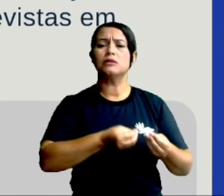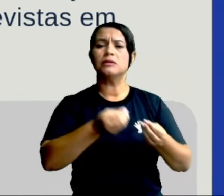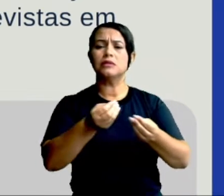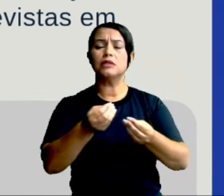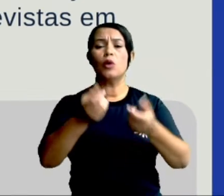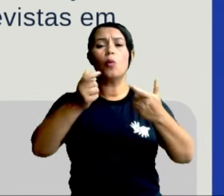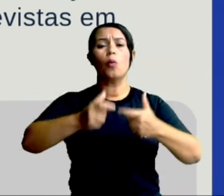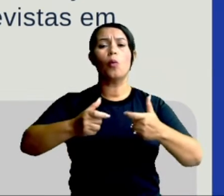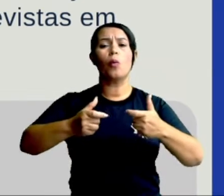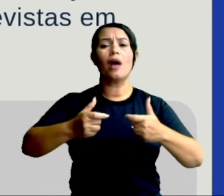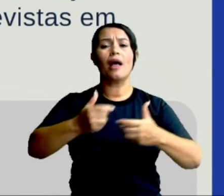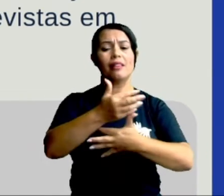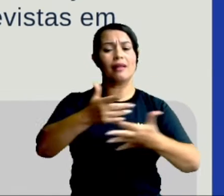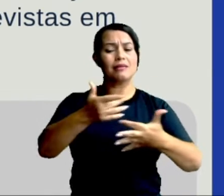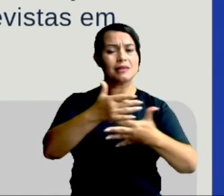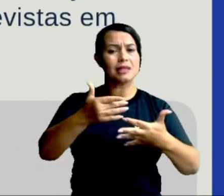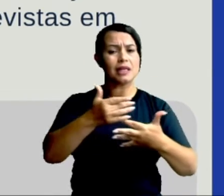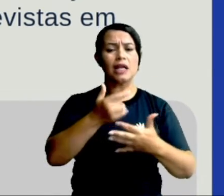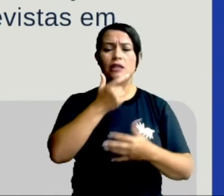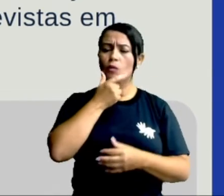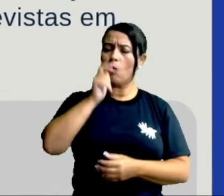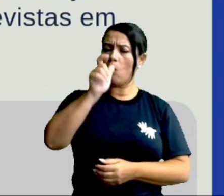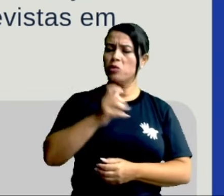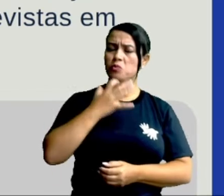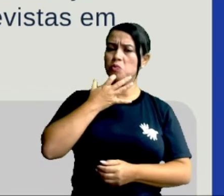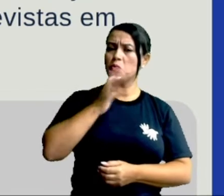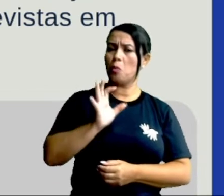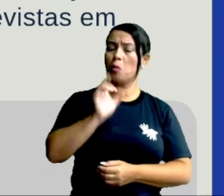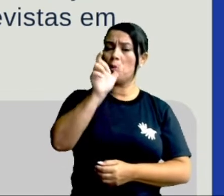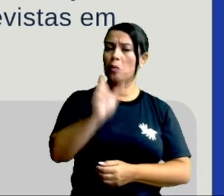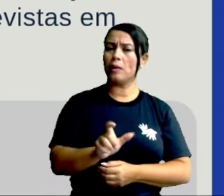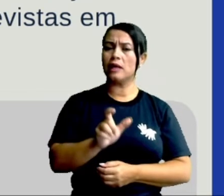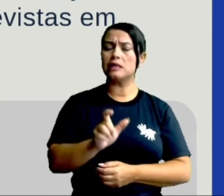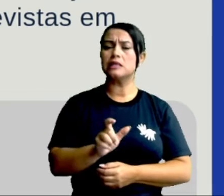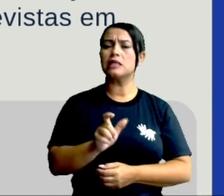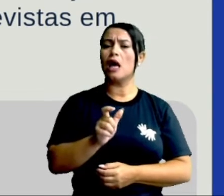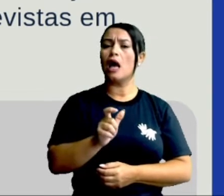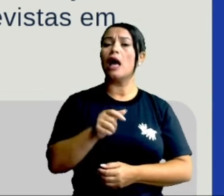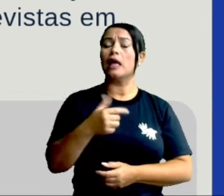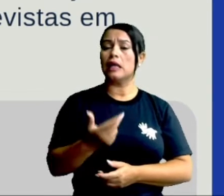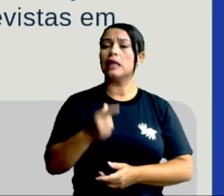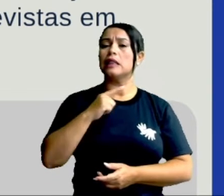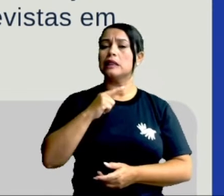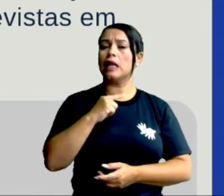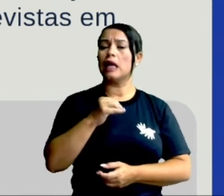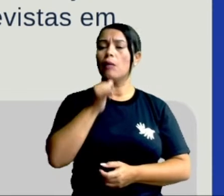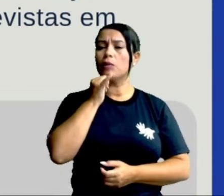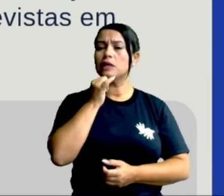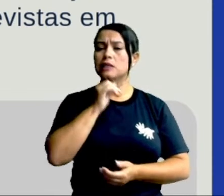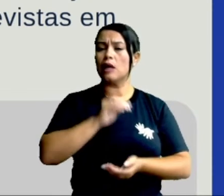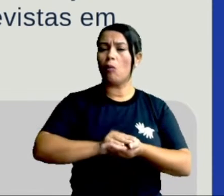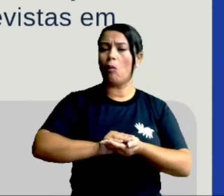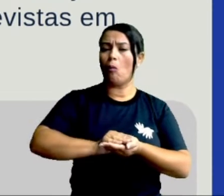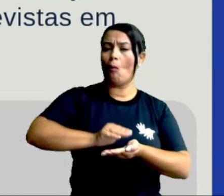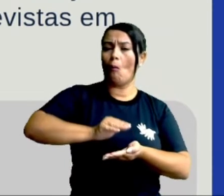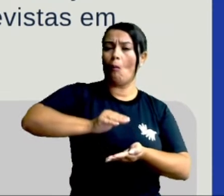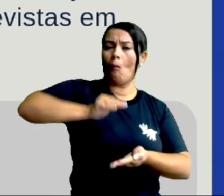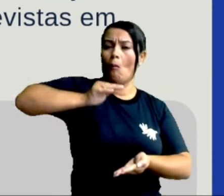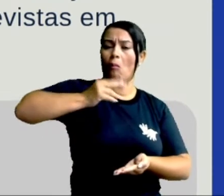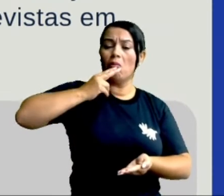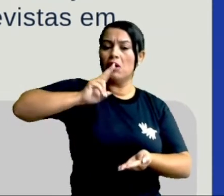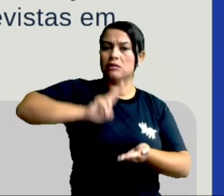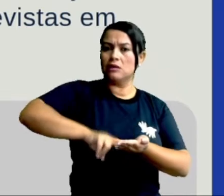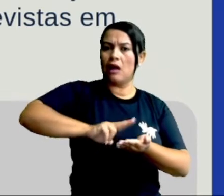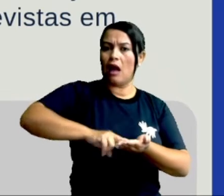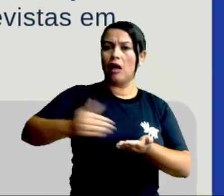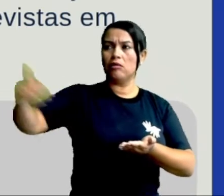da cidade onde morava o desconhecido, sopesando um maço alentado de cartas vindas do